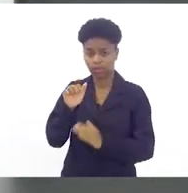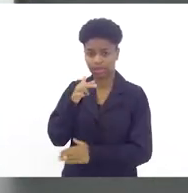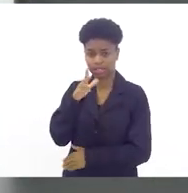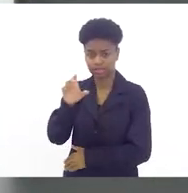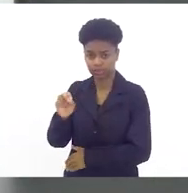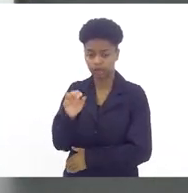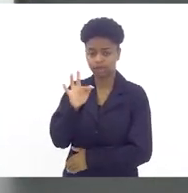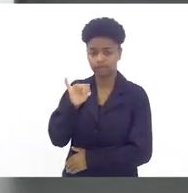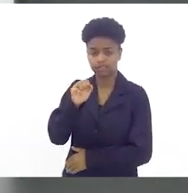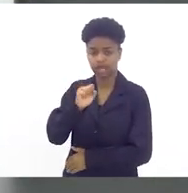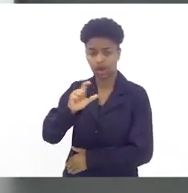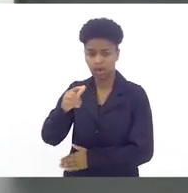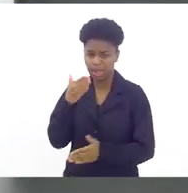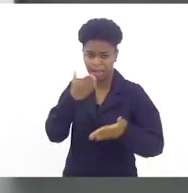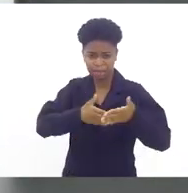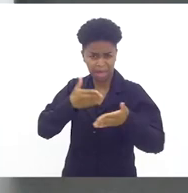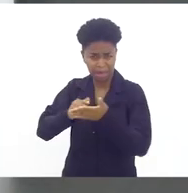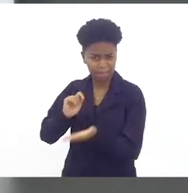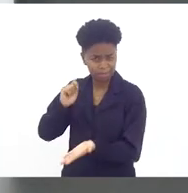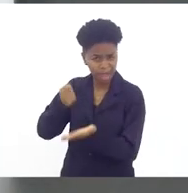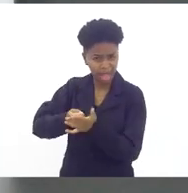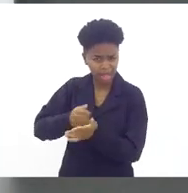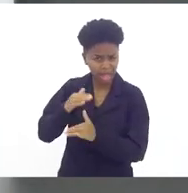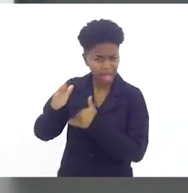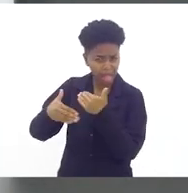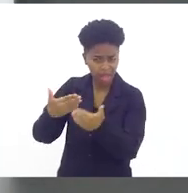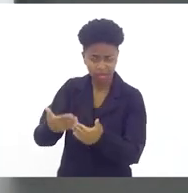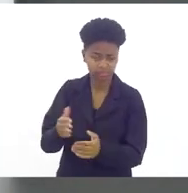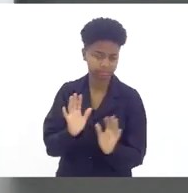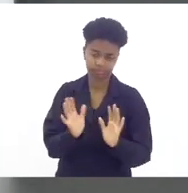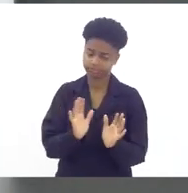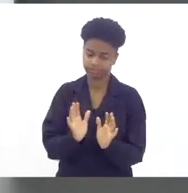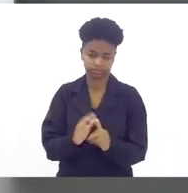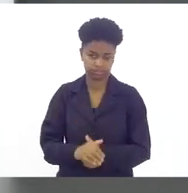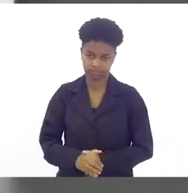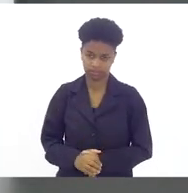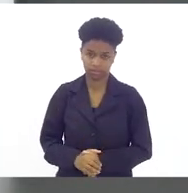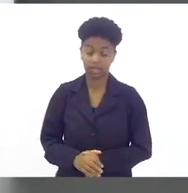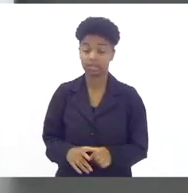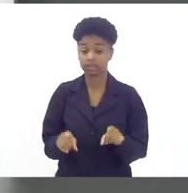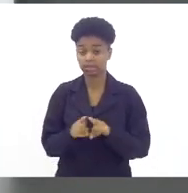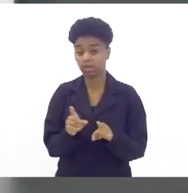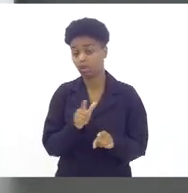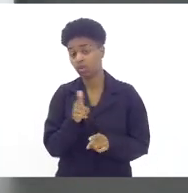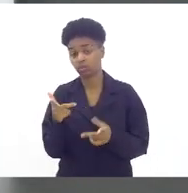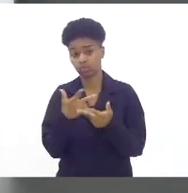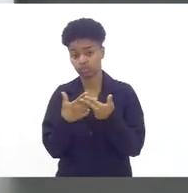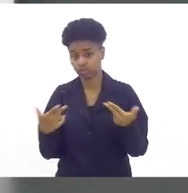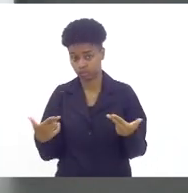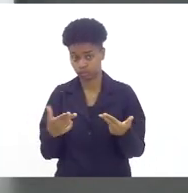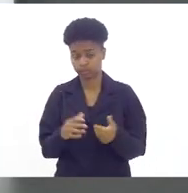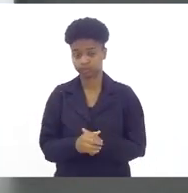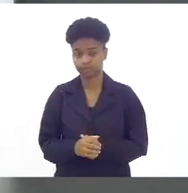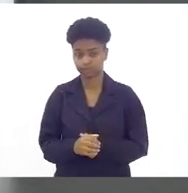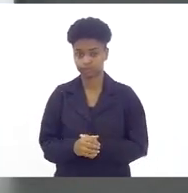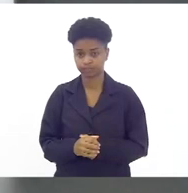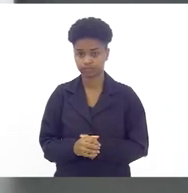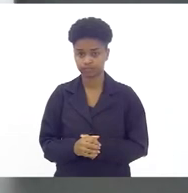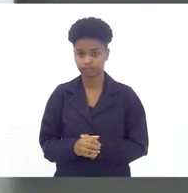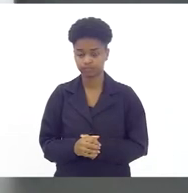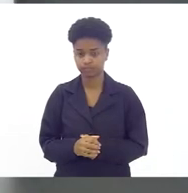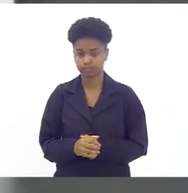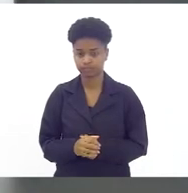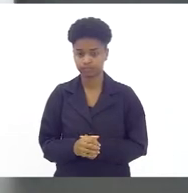impedimento para o pagamento das progressões profissionais da Faetec outra coisa que nós temos aqui é o seguinte